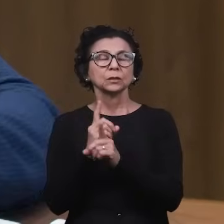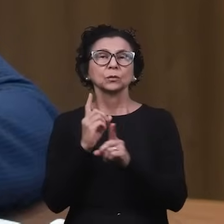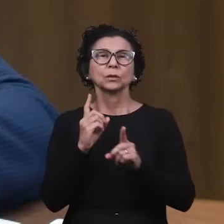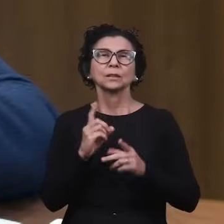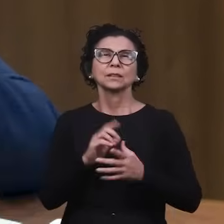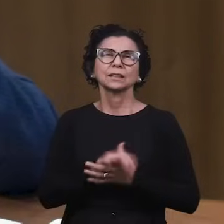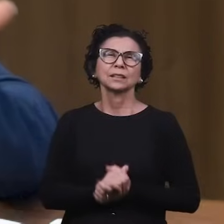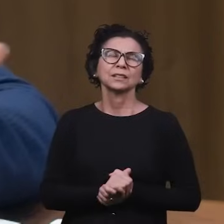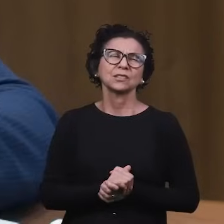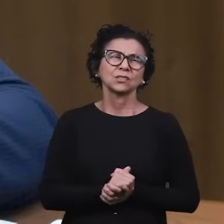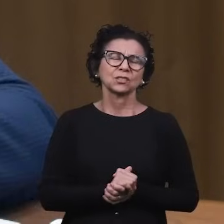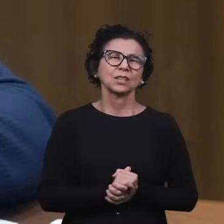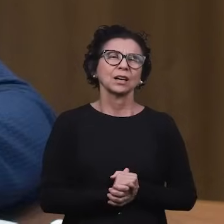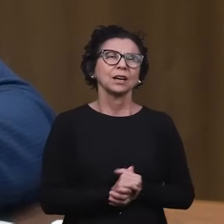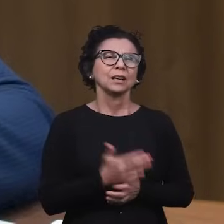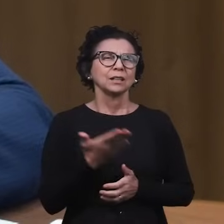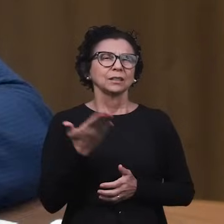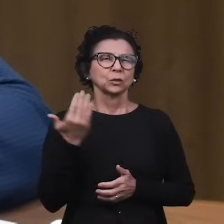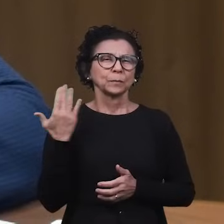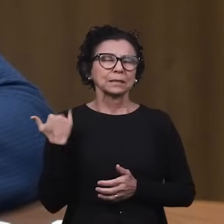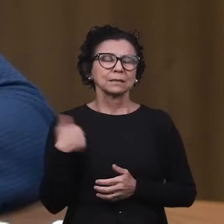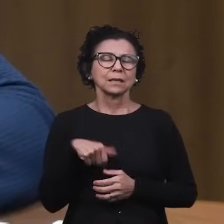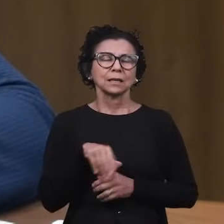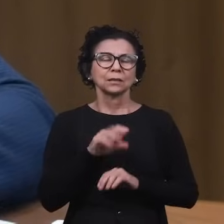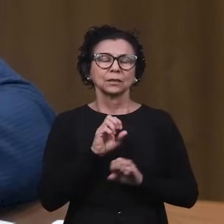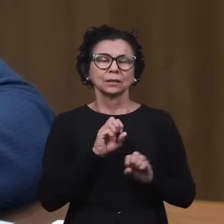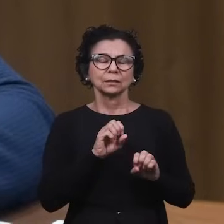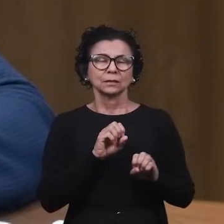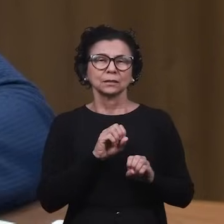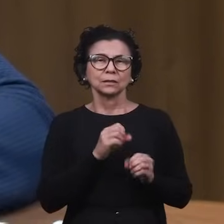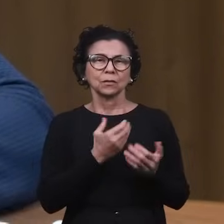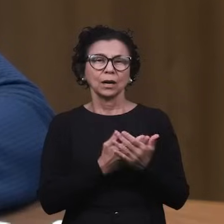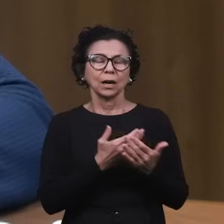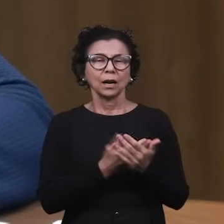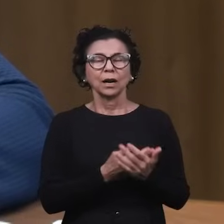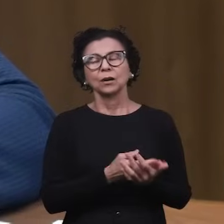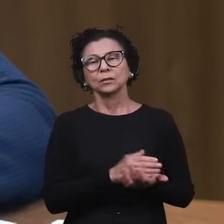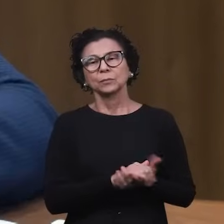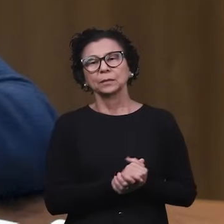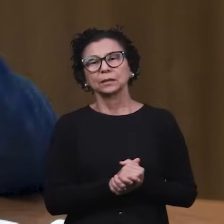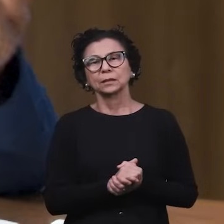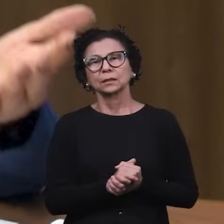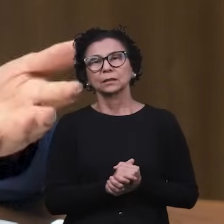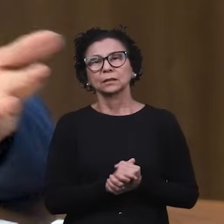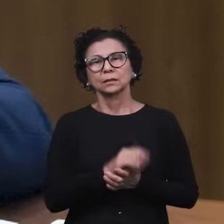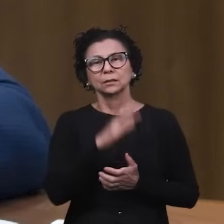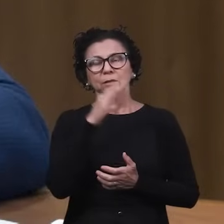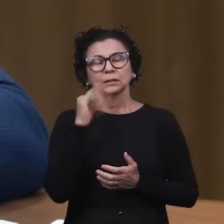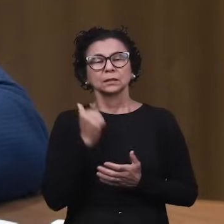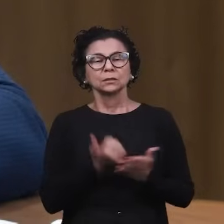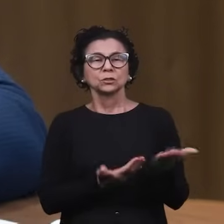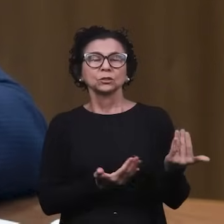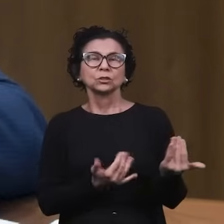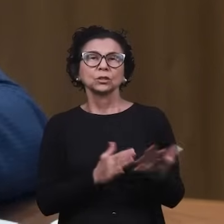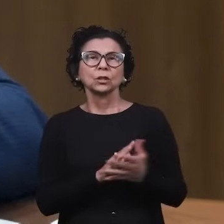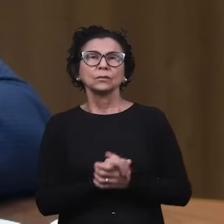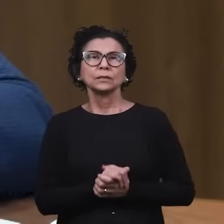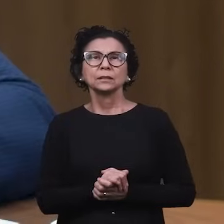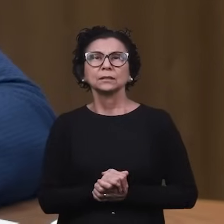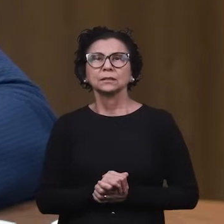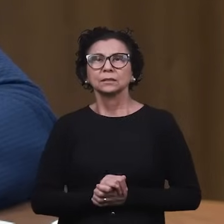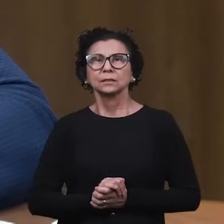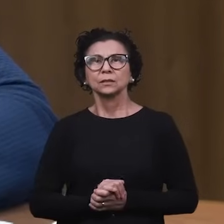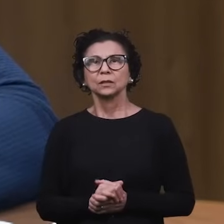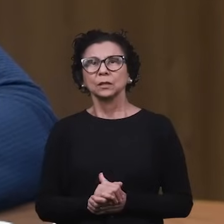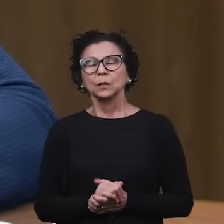aula há muito tempo, né, para adolescentes, jovens. Estava ali conversando com ela e aproximou-se um jovem, né,